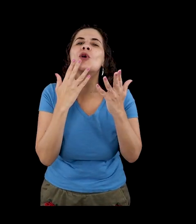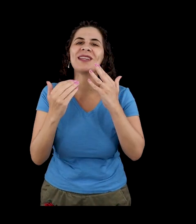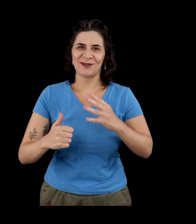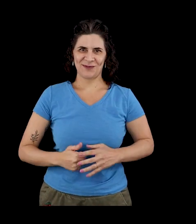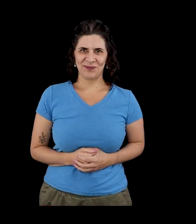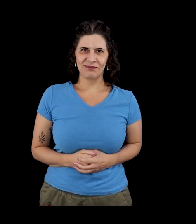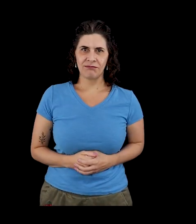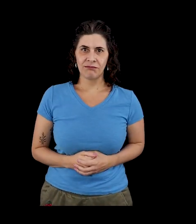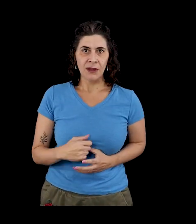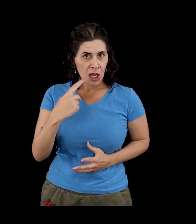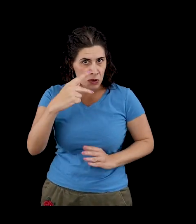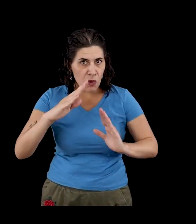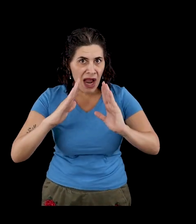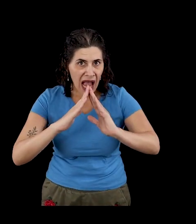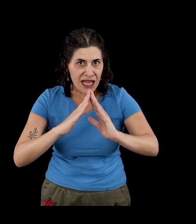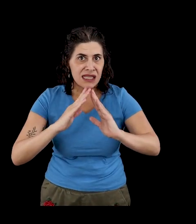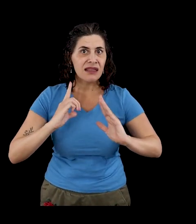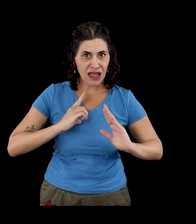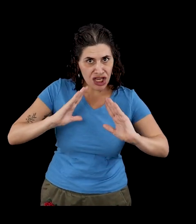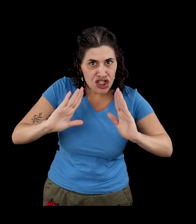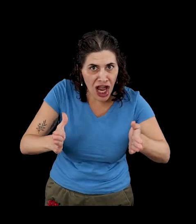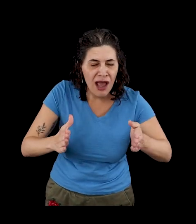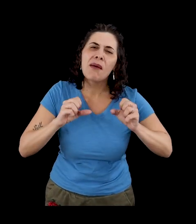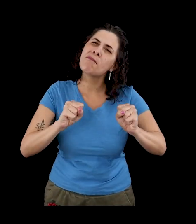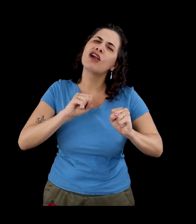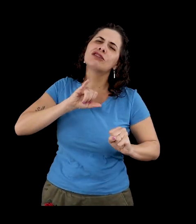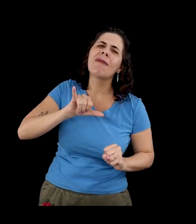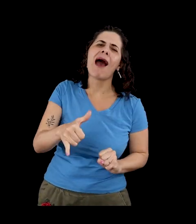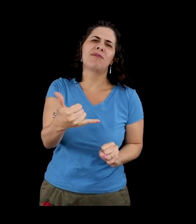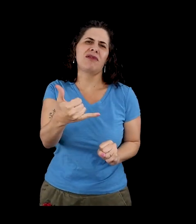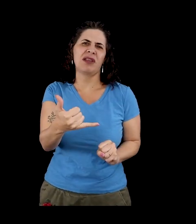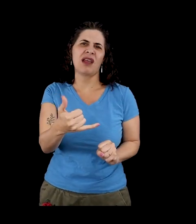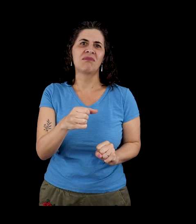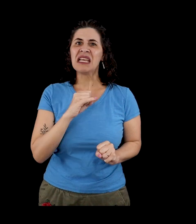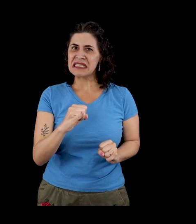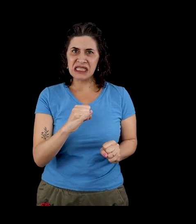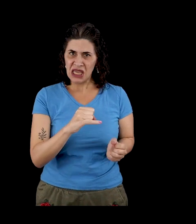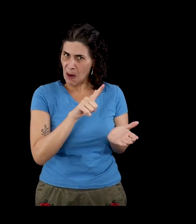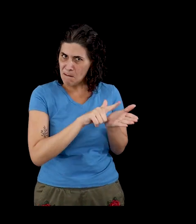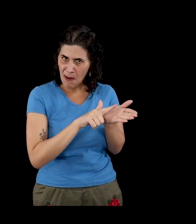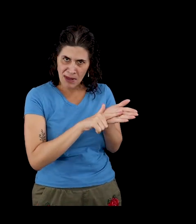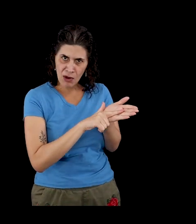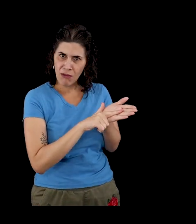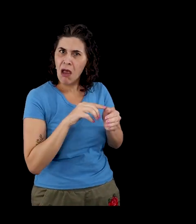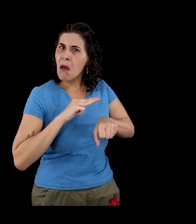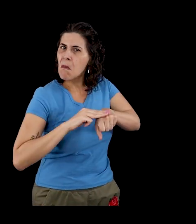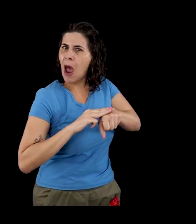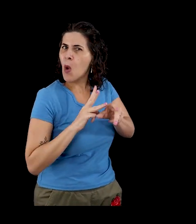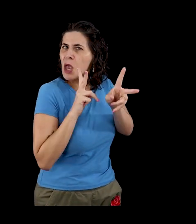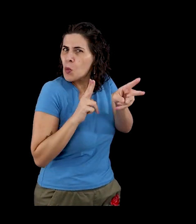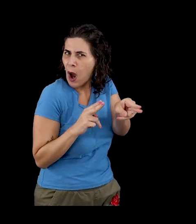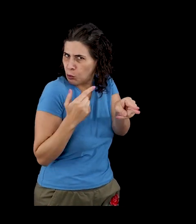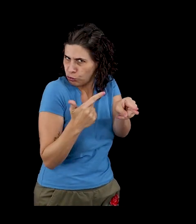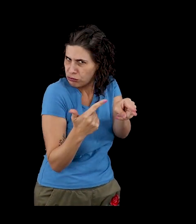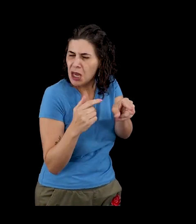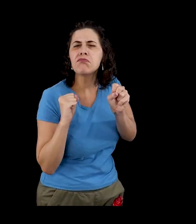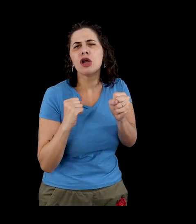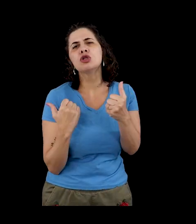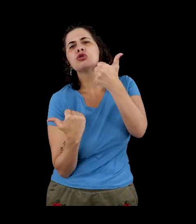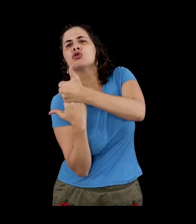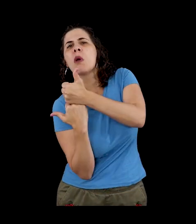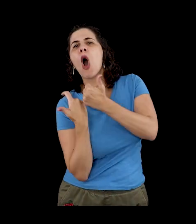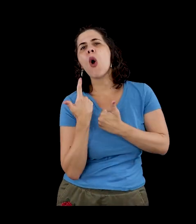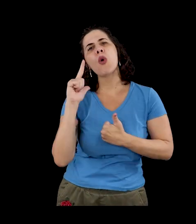Tem que sempre aproveitar os materiais que você tem aí na sua casa. E se você não tiver esse papel da lista, você pode substituir por um outro, um pouco mais